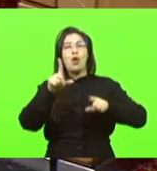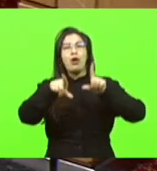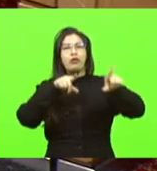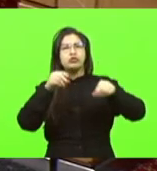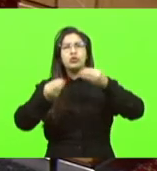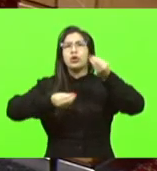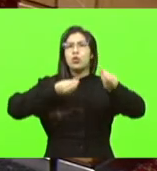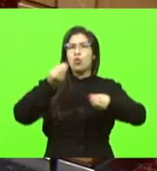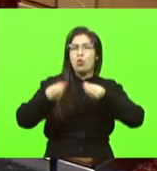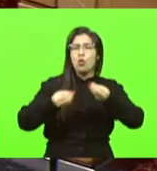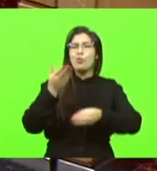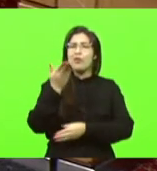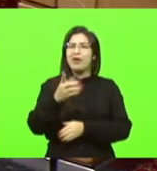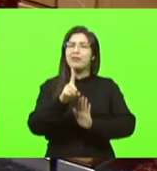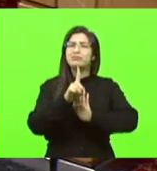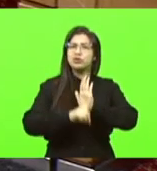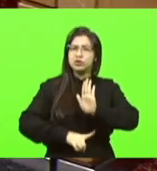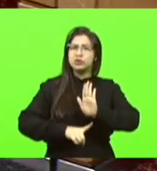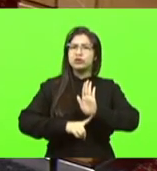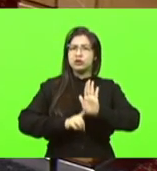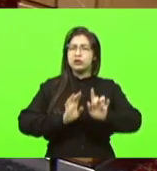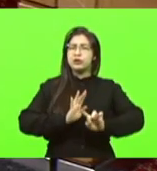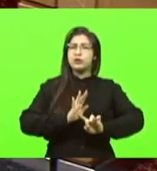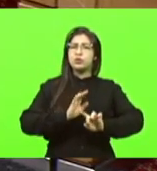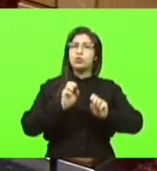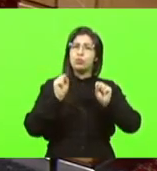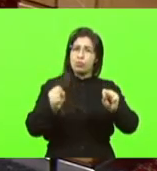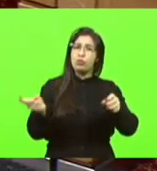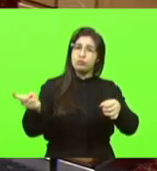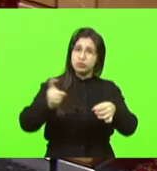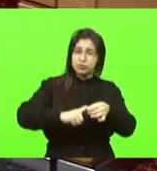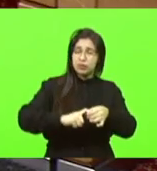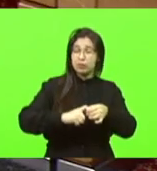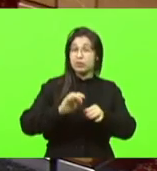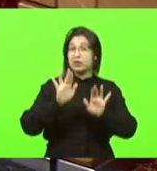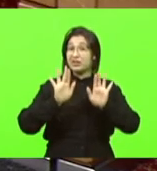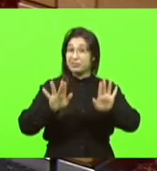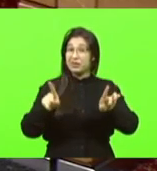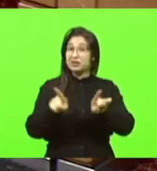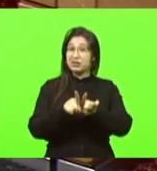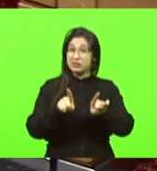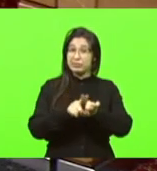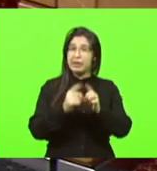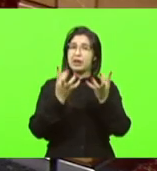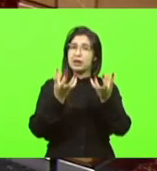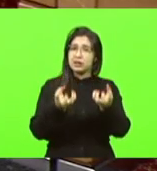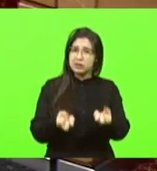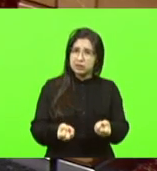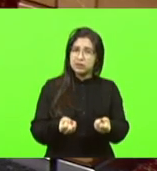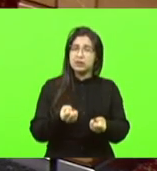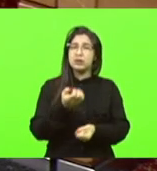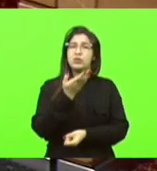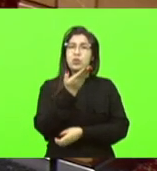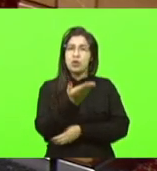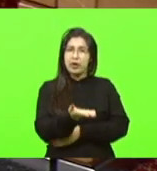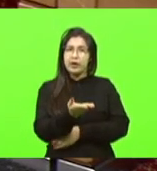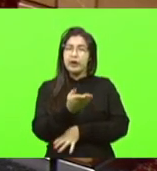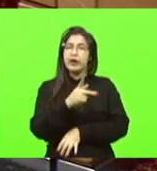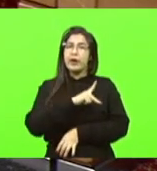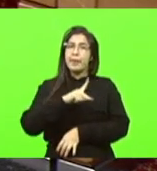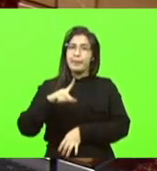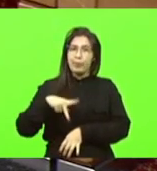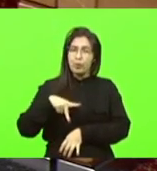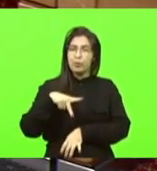que esse direito de fato seja recomposto mas de forma que ele possa ser absorvido pelos cofres Públicos do Estado